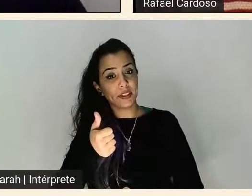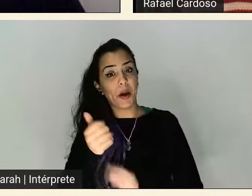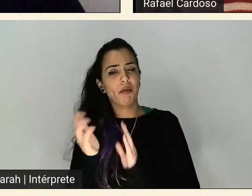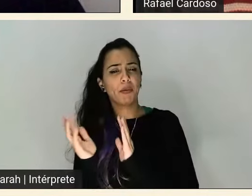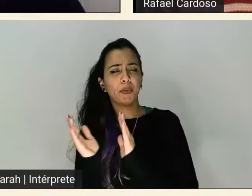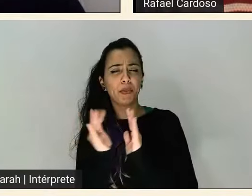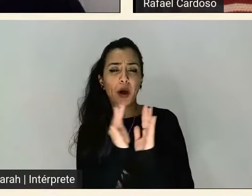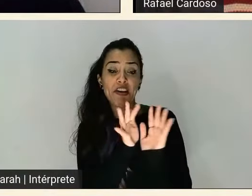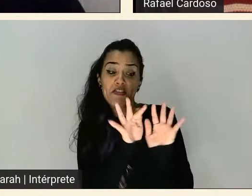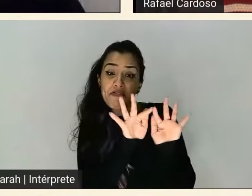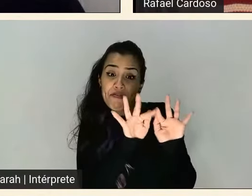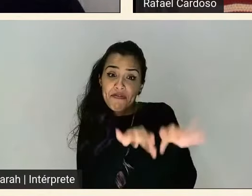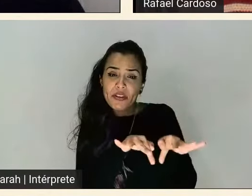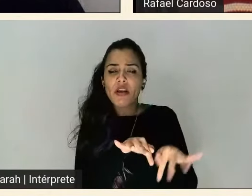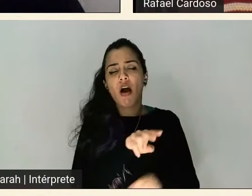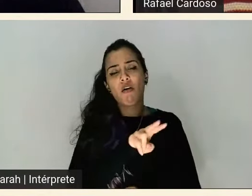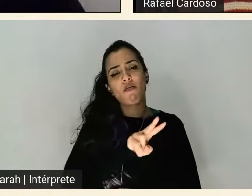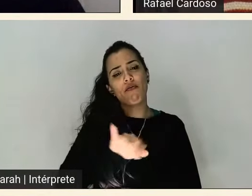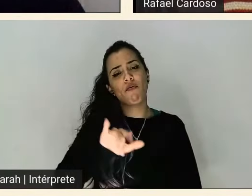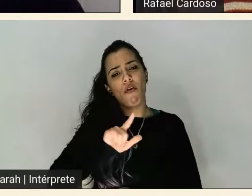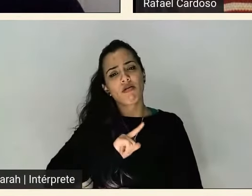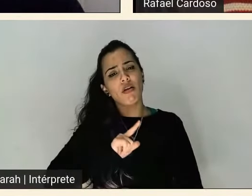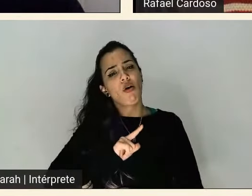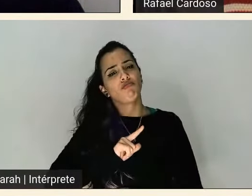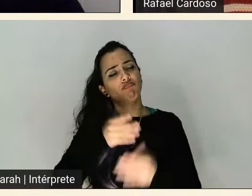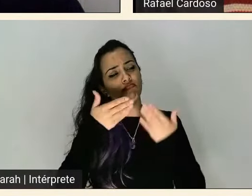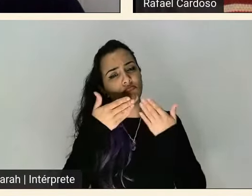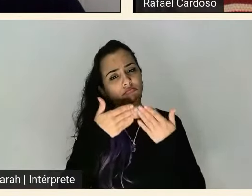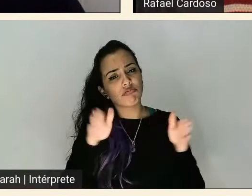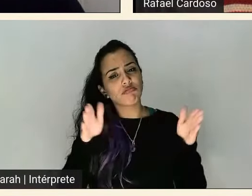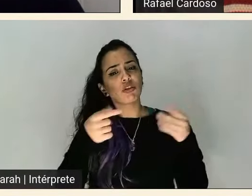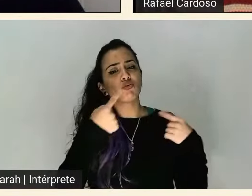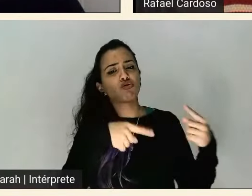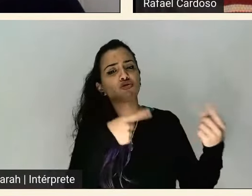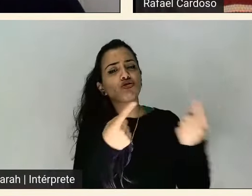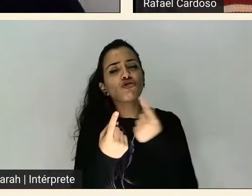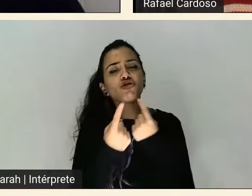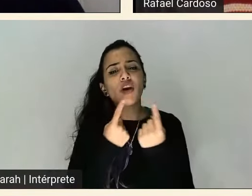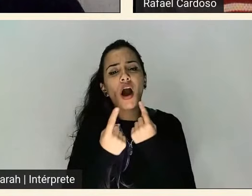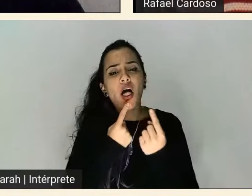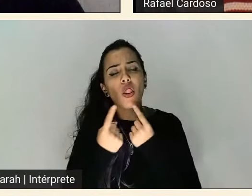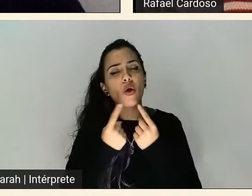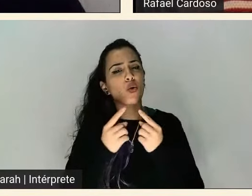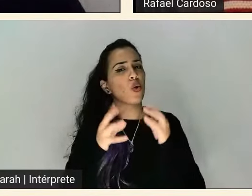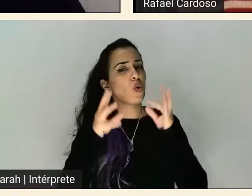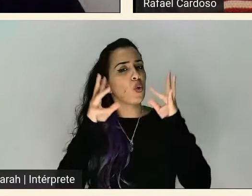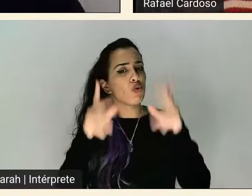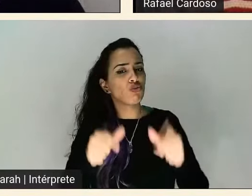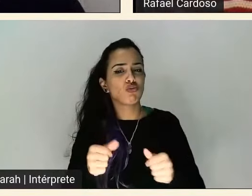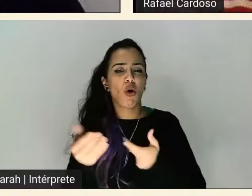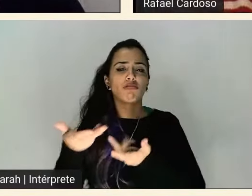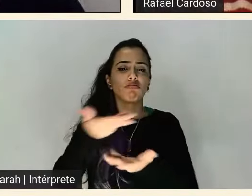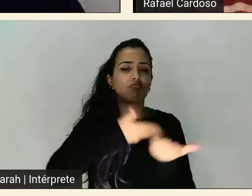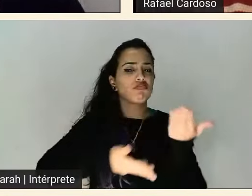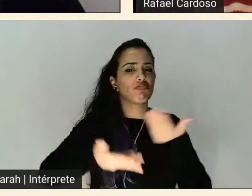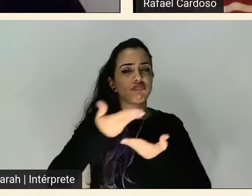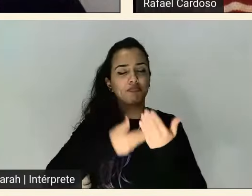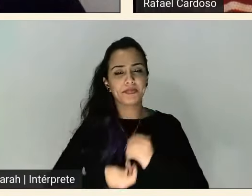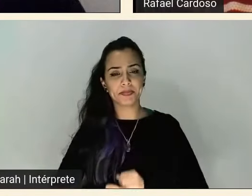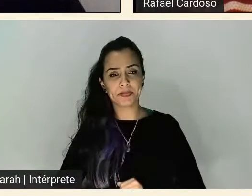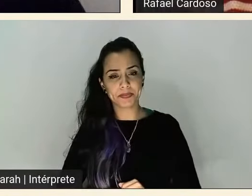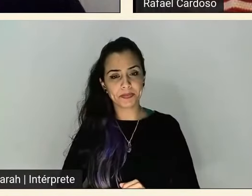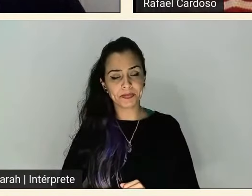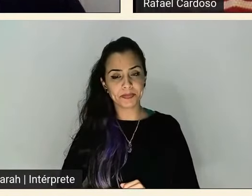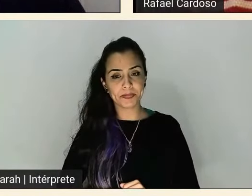final, nós vamos poder abrir aqui um diálogo entre todos com a participação do público e as suas perguntas.